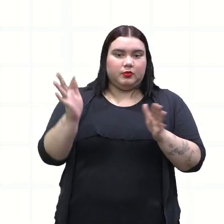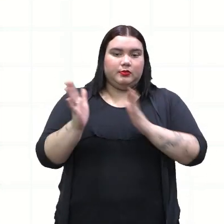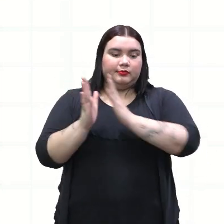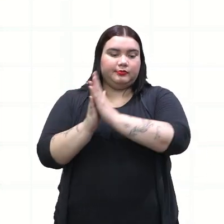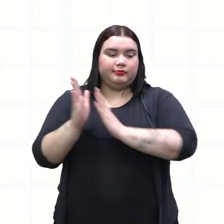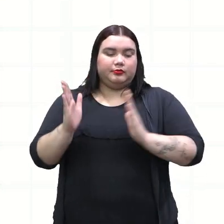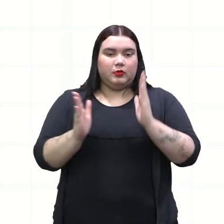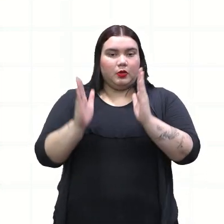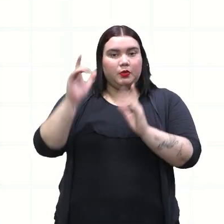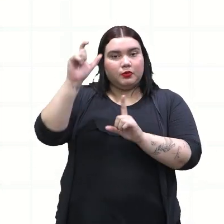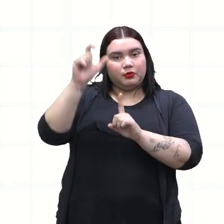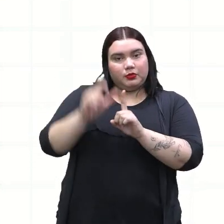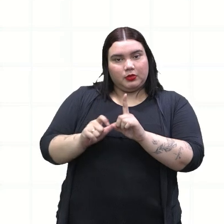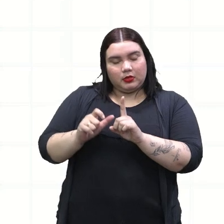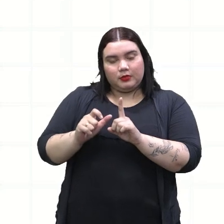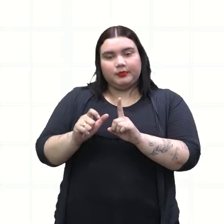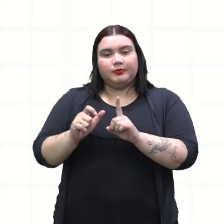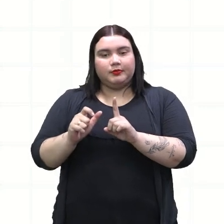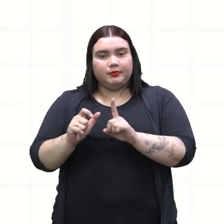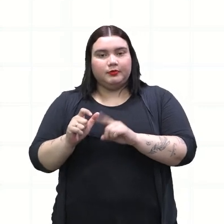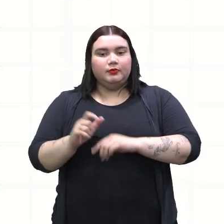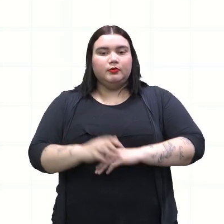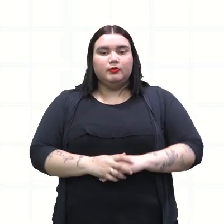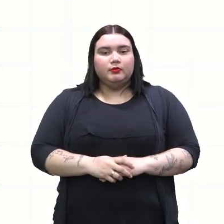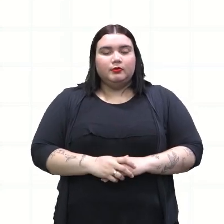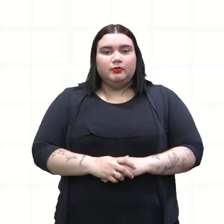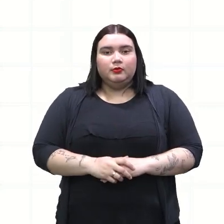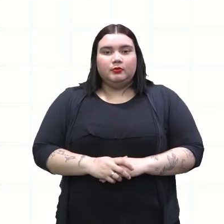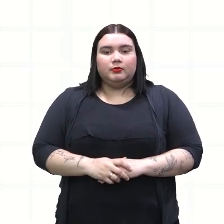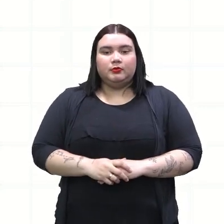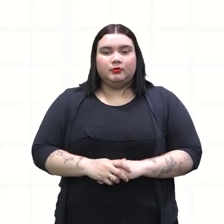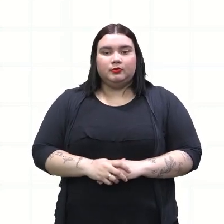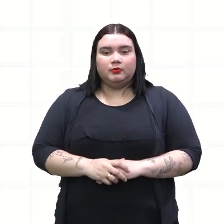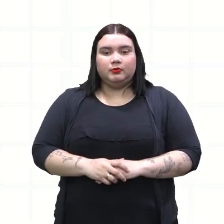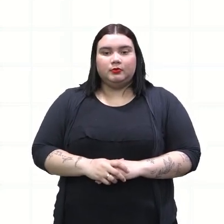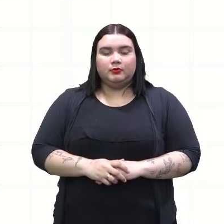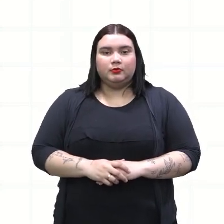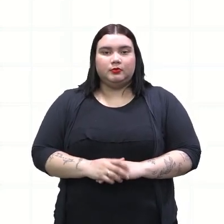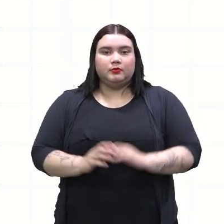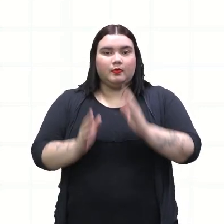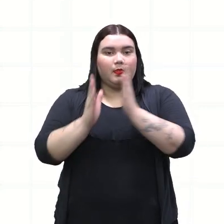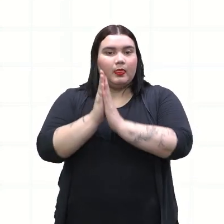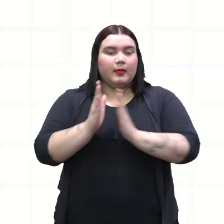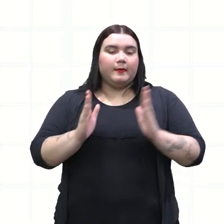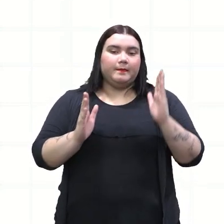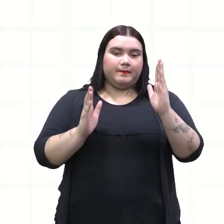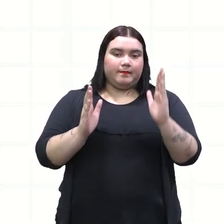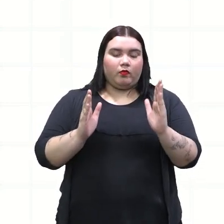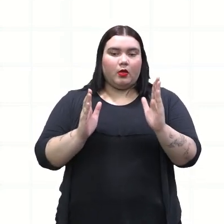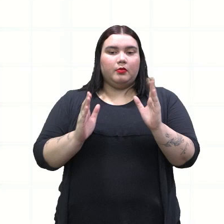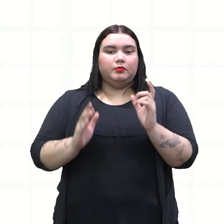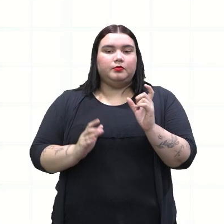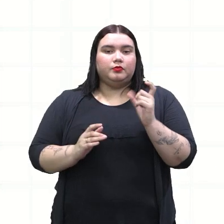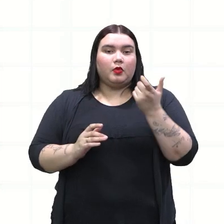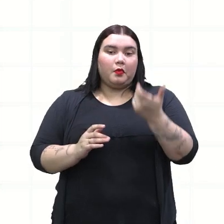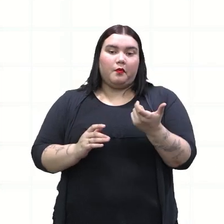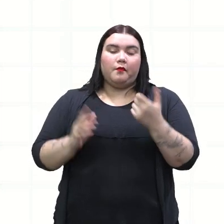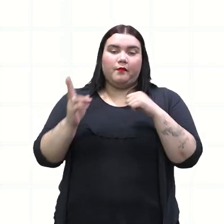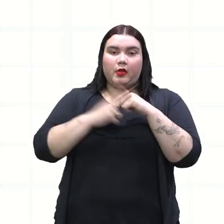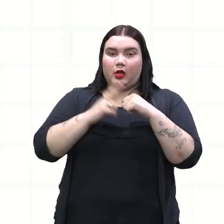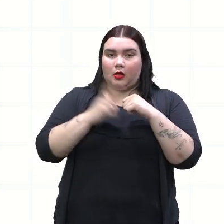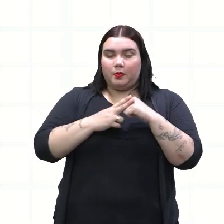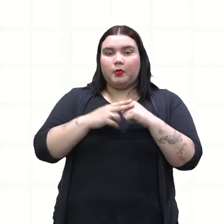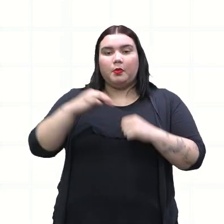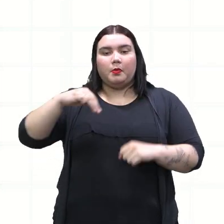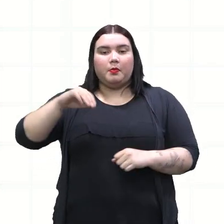sujeito, right? No caso aqui é o you, que é você. Em seguida aqui, nós temos o nosso verb, que é